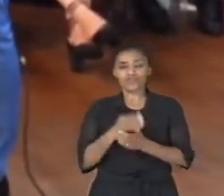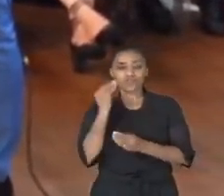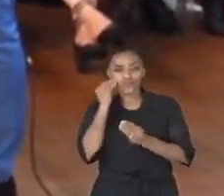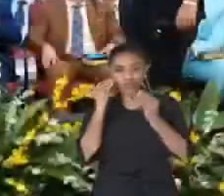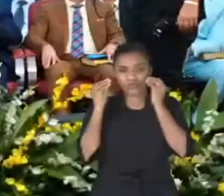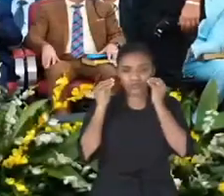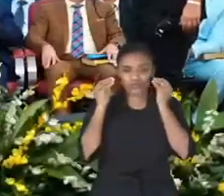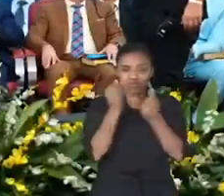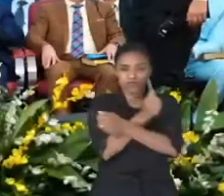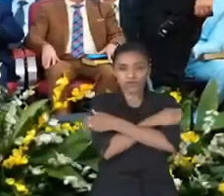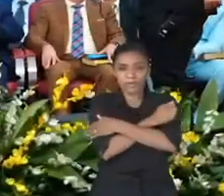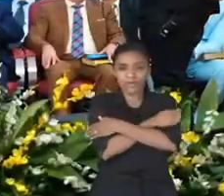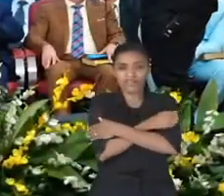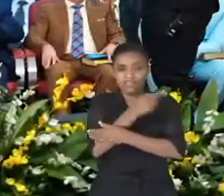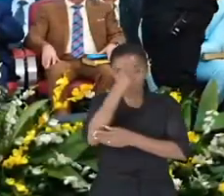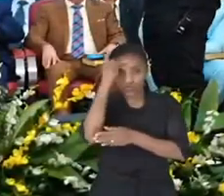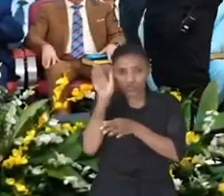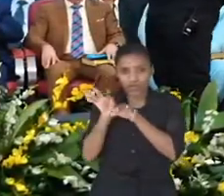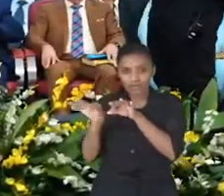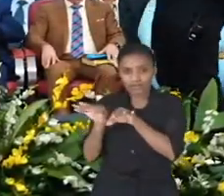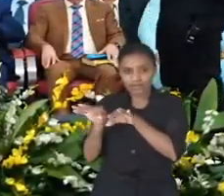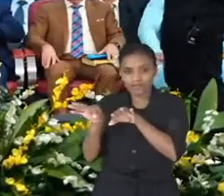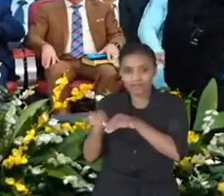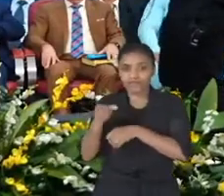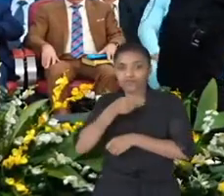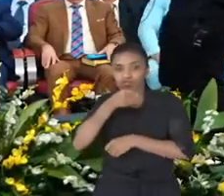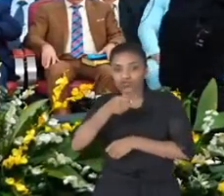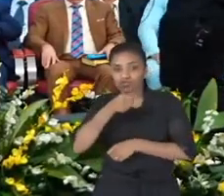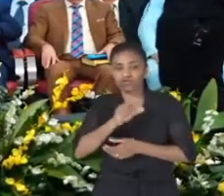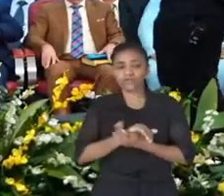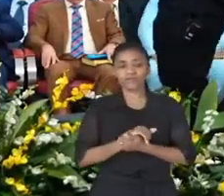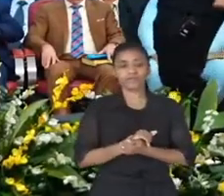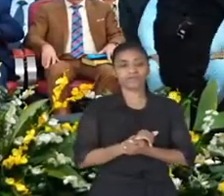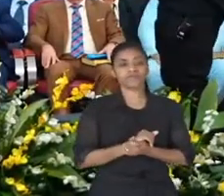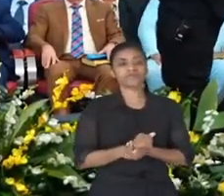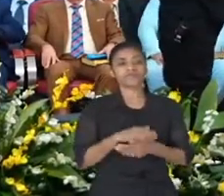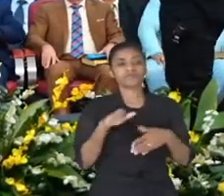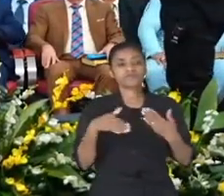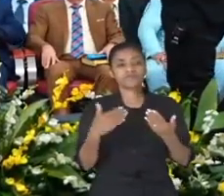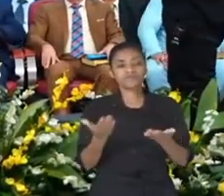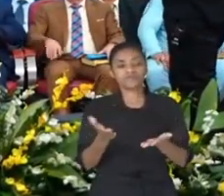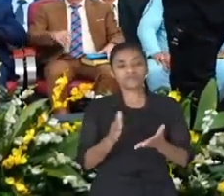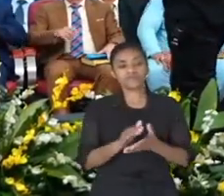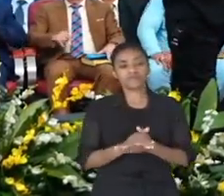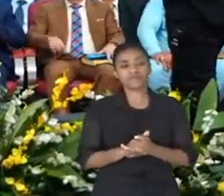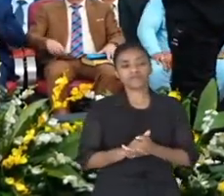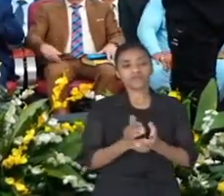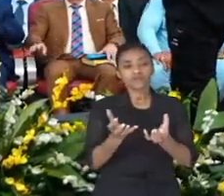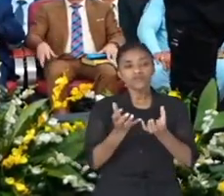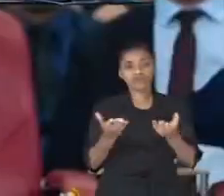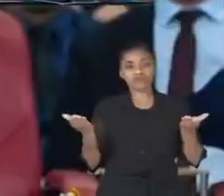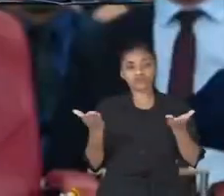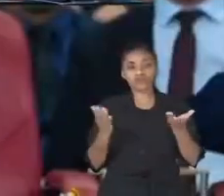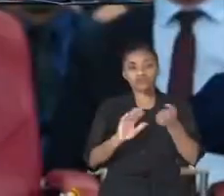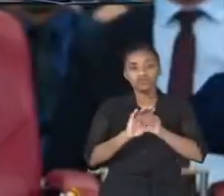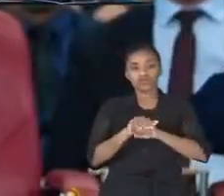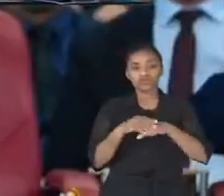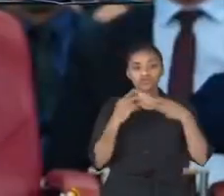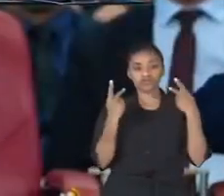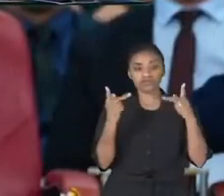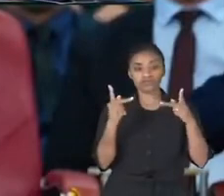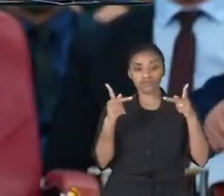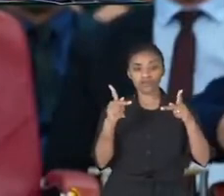pessoal da comitiva de som. Queridos, eu quero nessa noite pregar